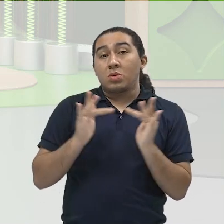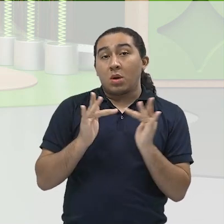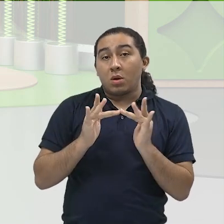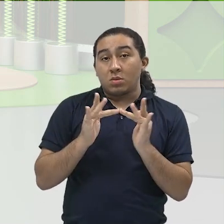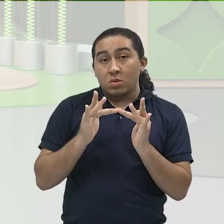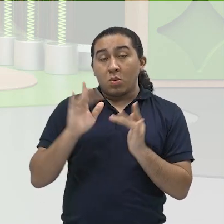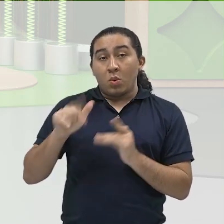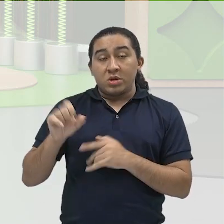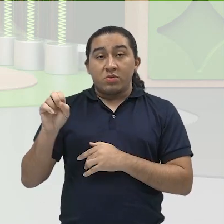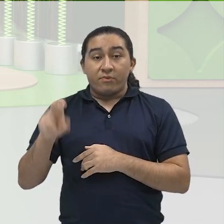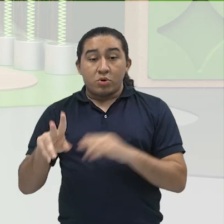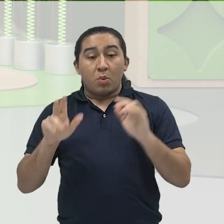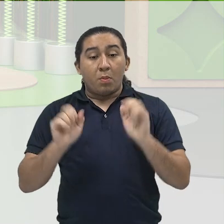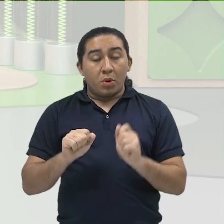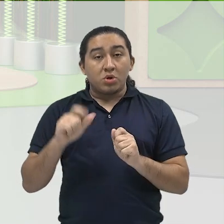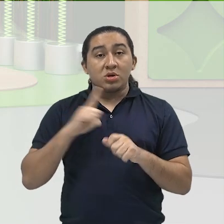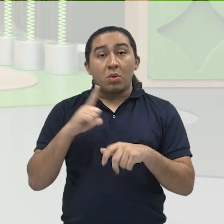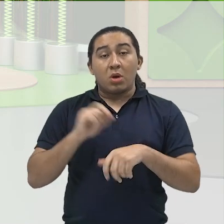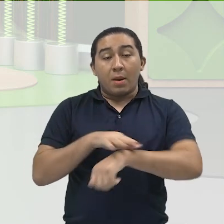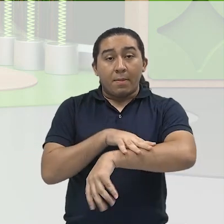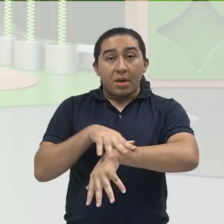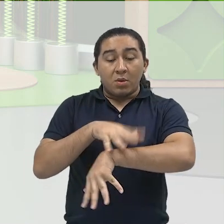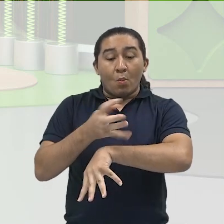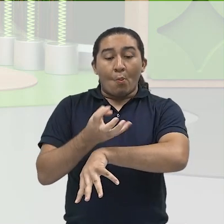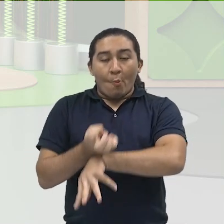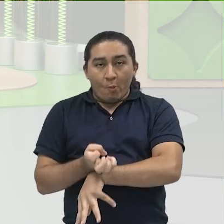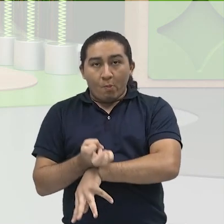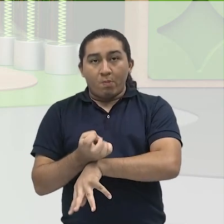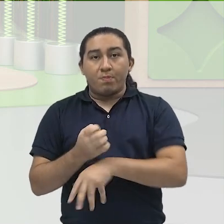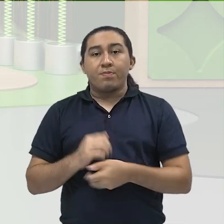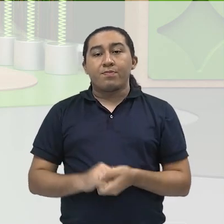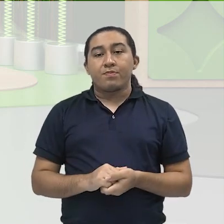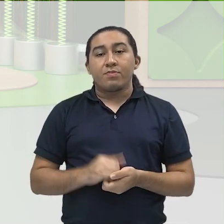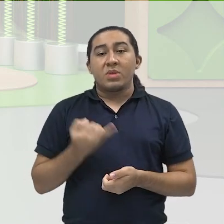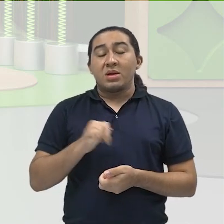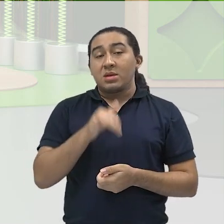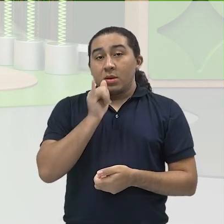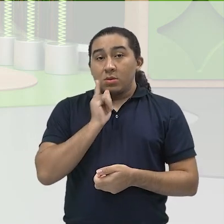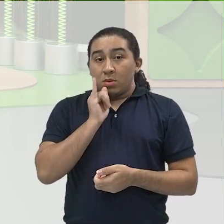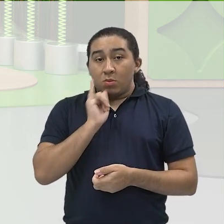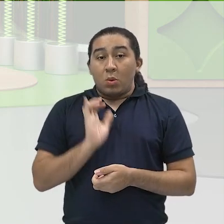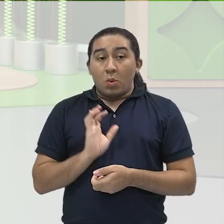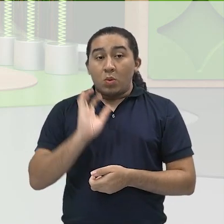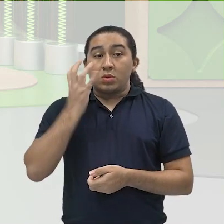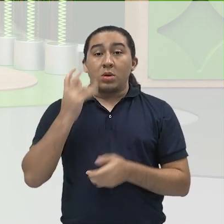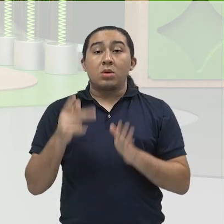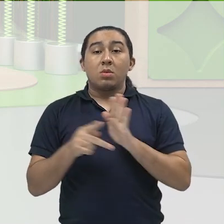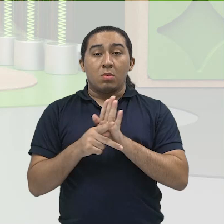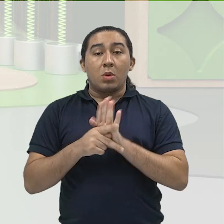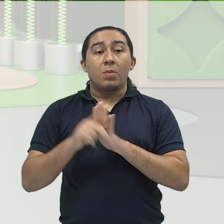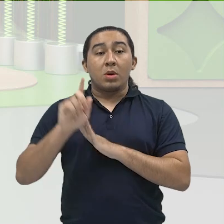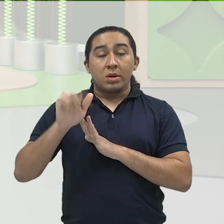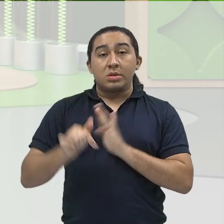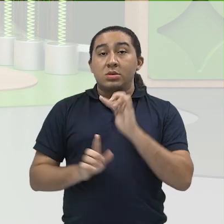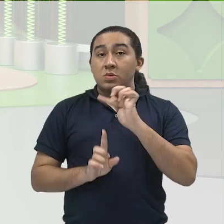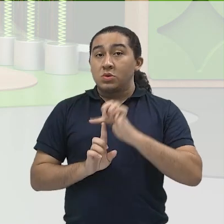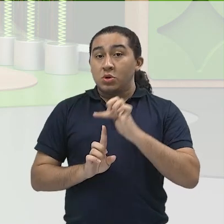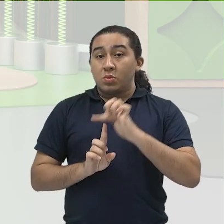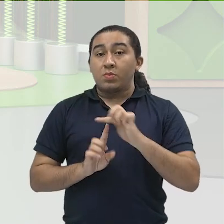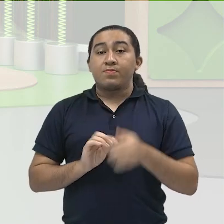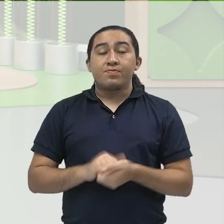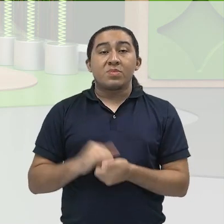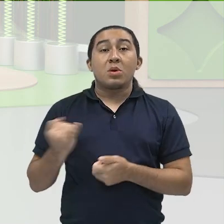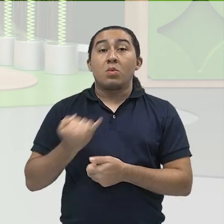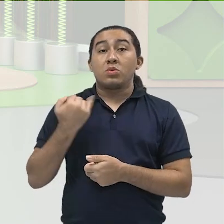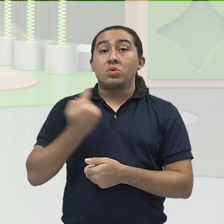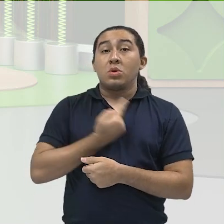nessas regiões, certo? E por que que é importante a gente saber? Se caso haja lesões como essas, né, é